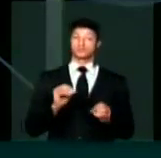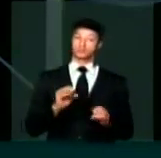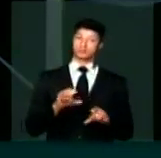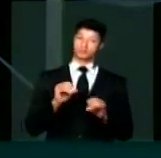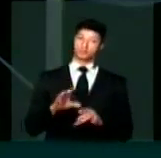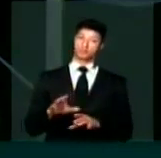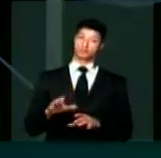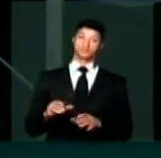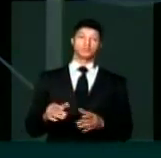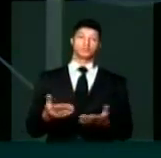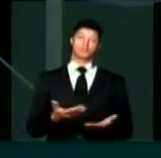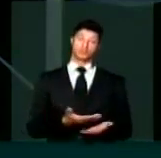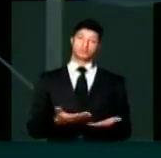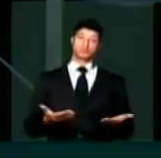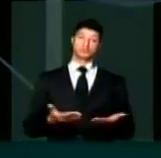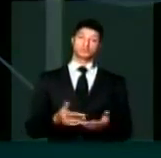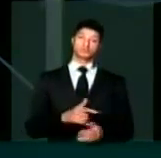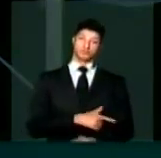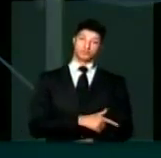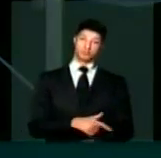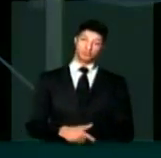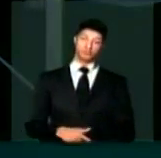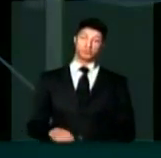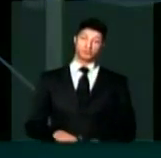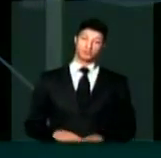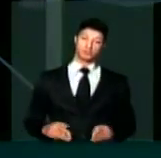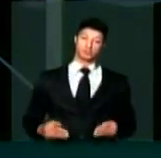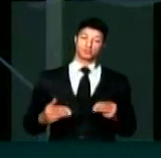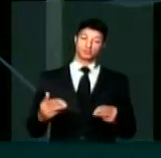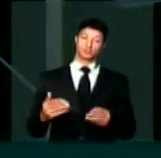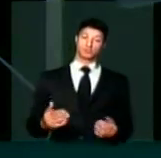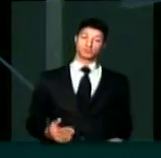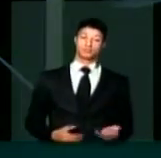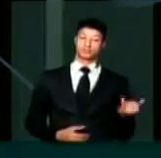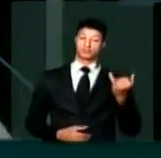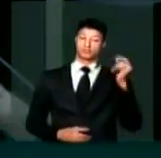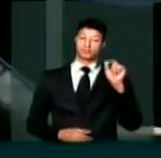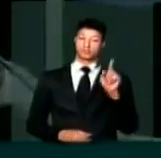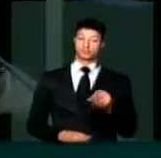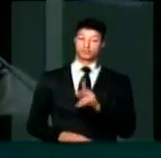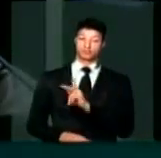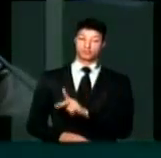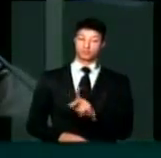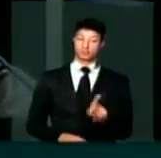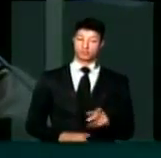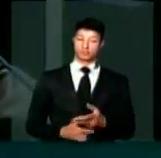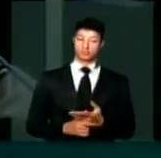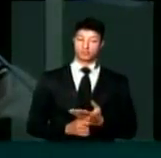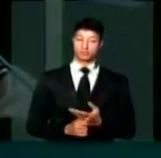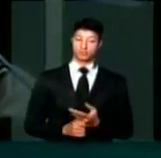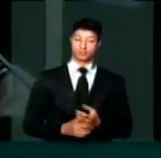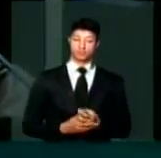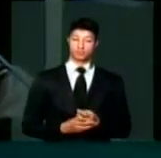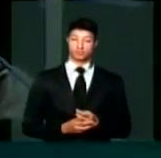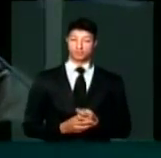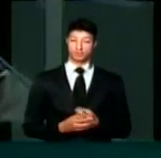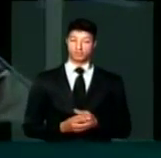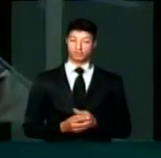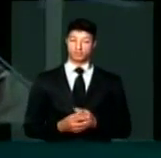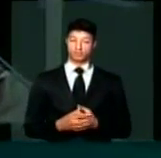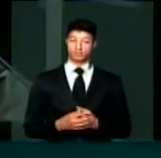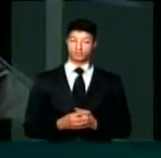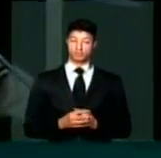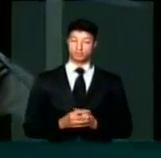da educação e dessa missão importante que é o professor.